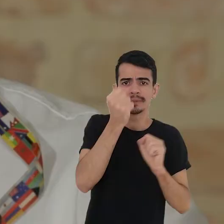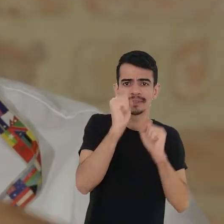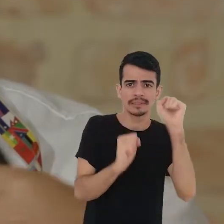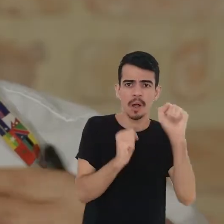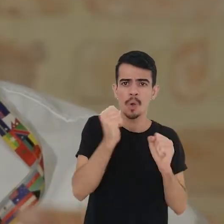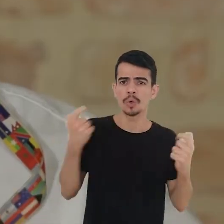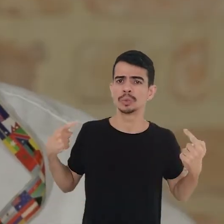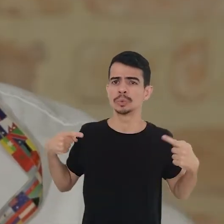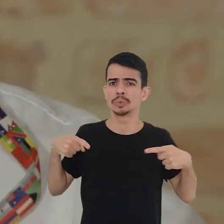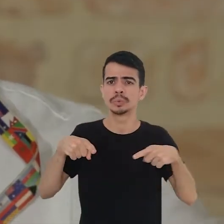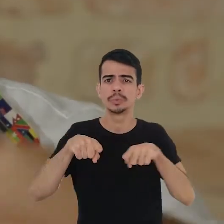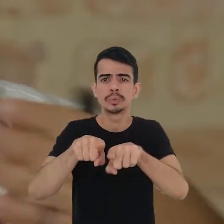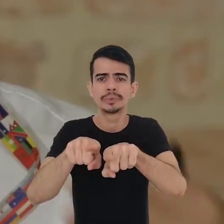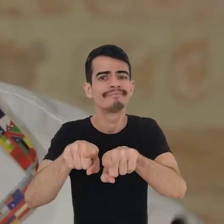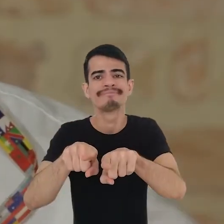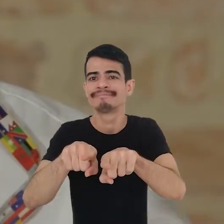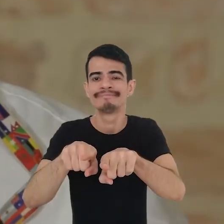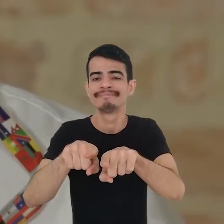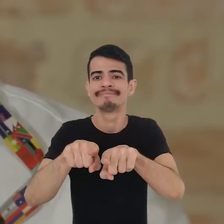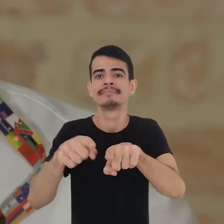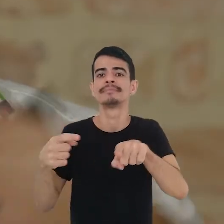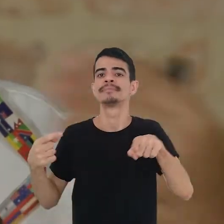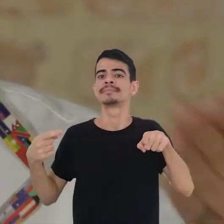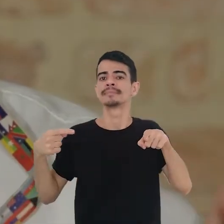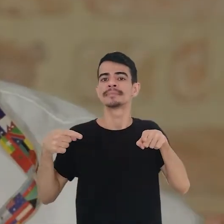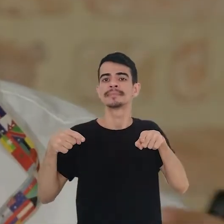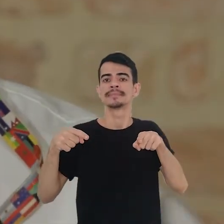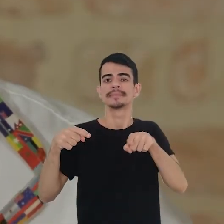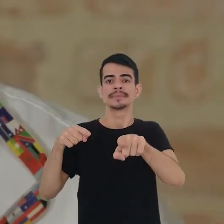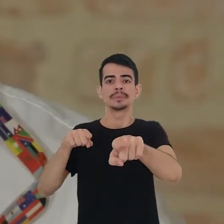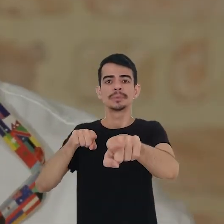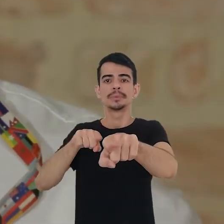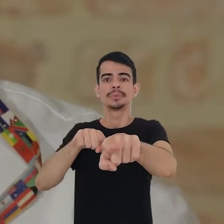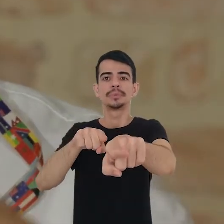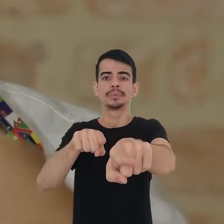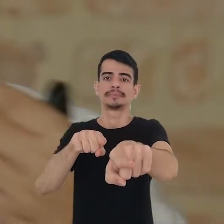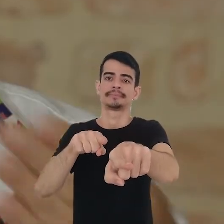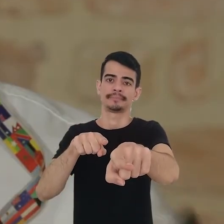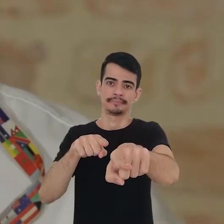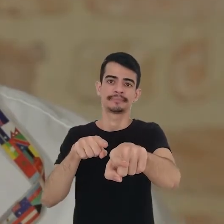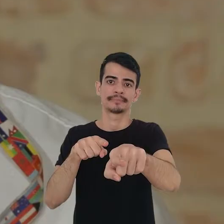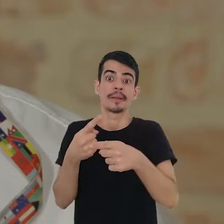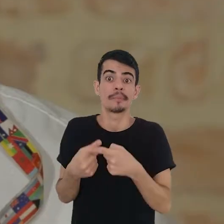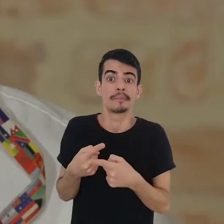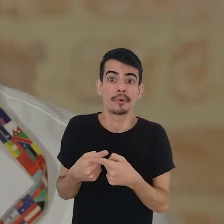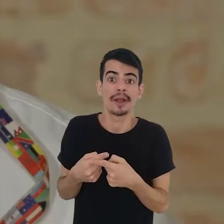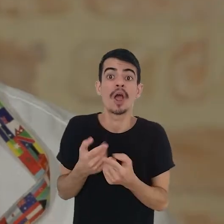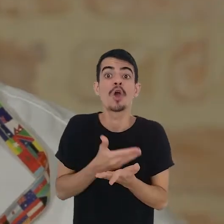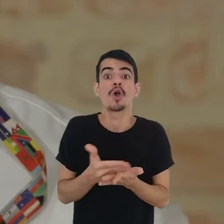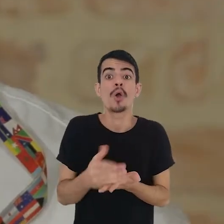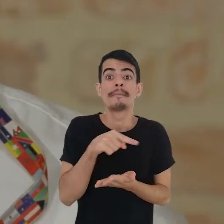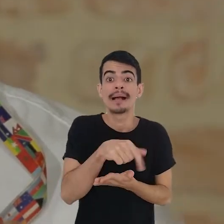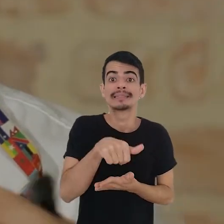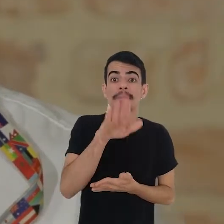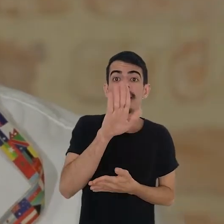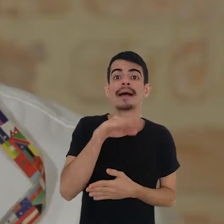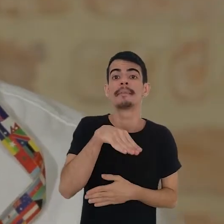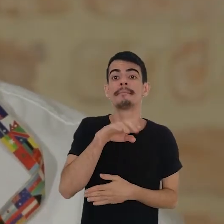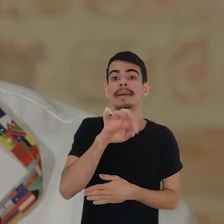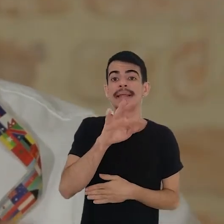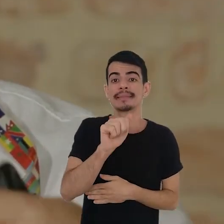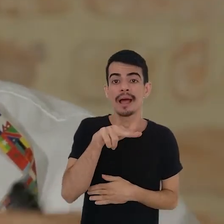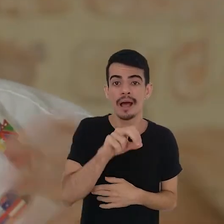os níveis de CO2, de metano, dos halogênios, do dióxido de nitrogênio, eles começam a